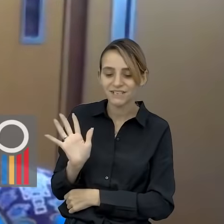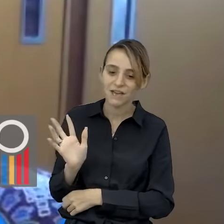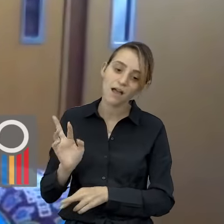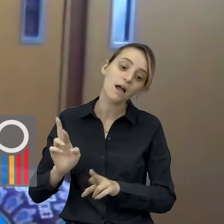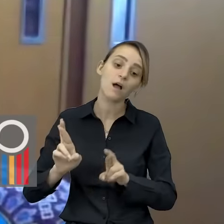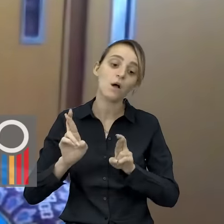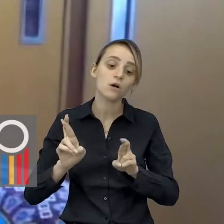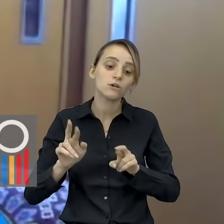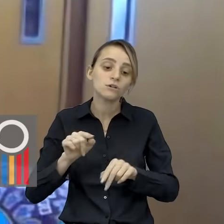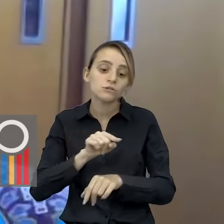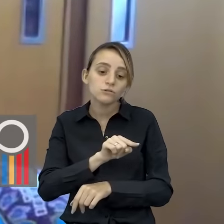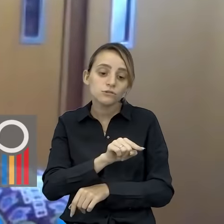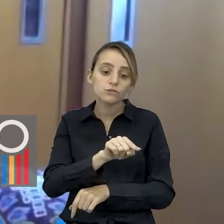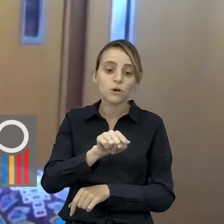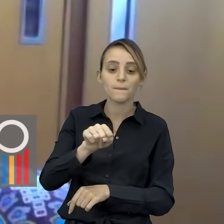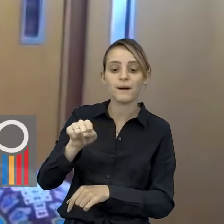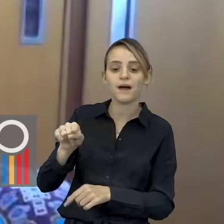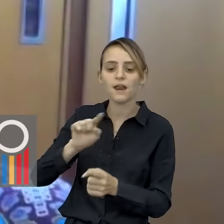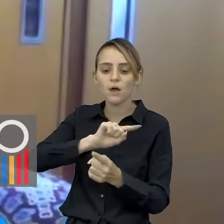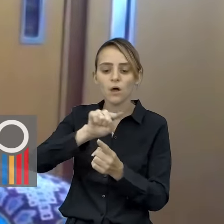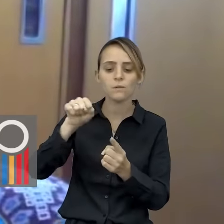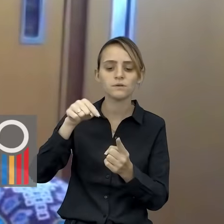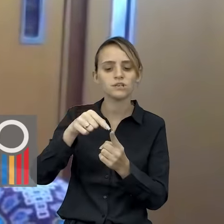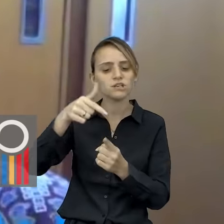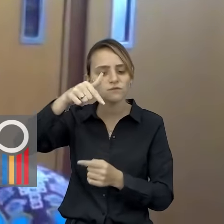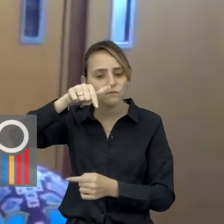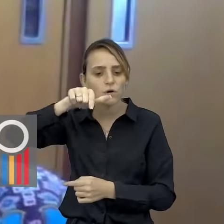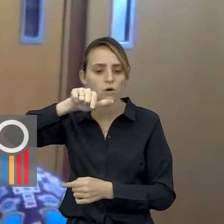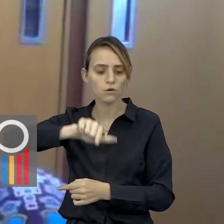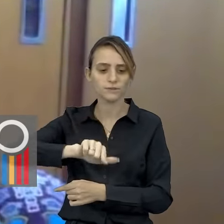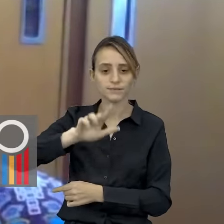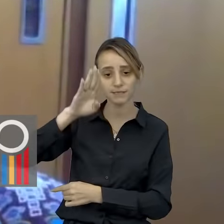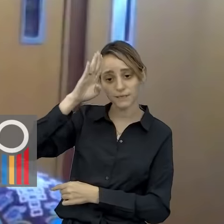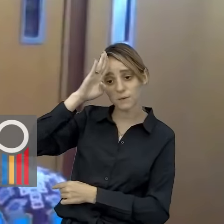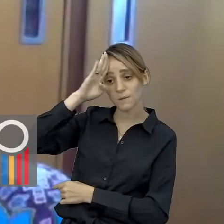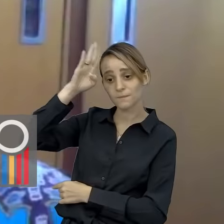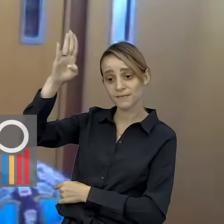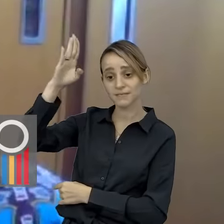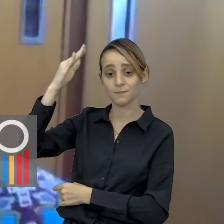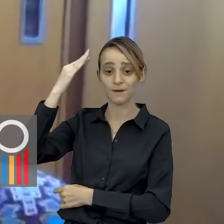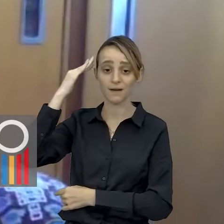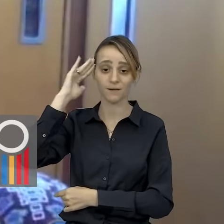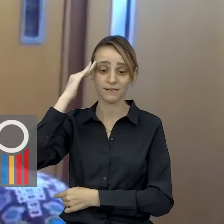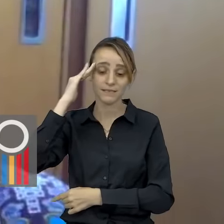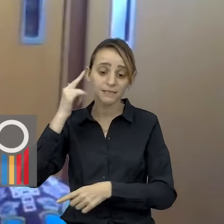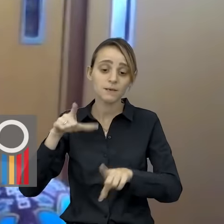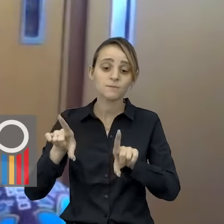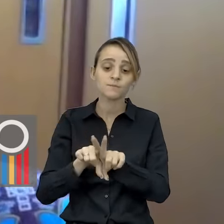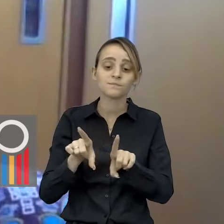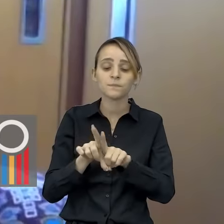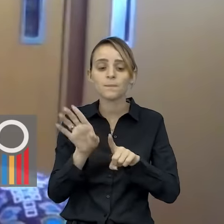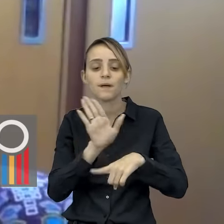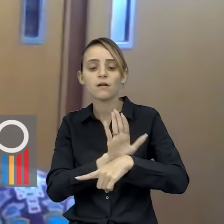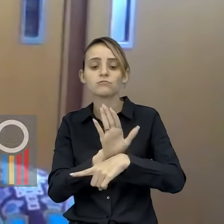ter atingido aí o objetivo principal, que vocês tenham compreendido, e auxiliar aí no